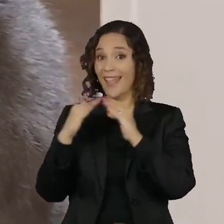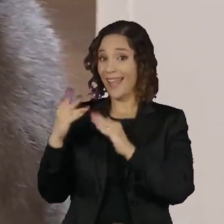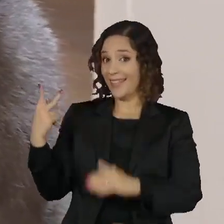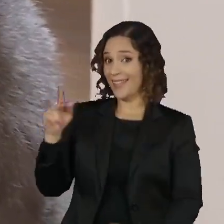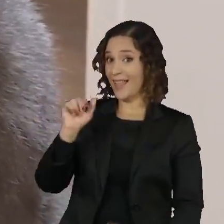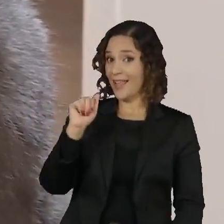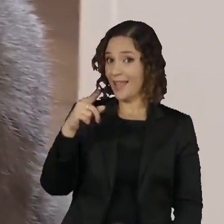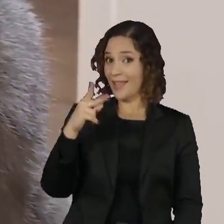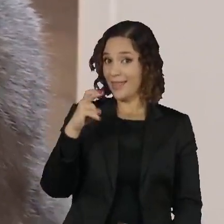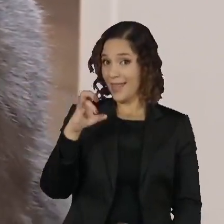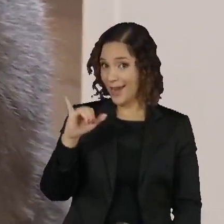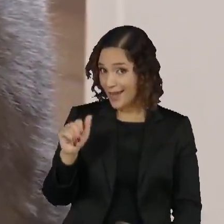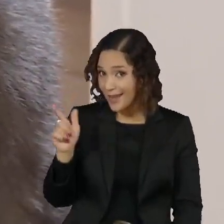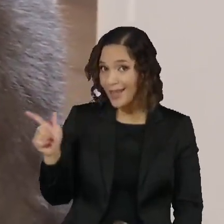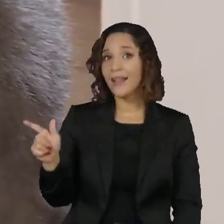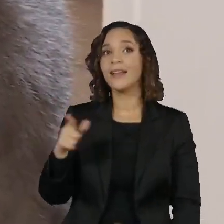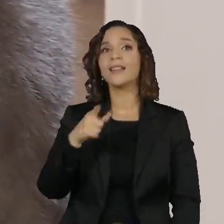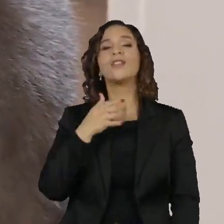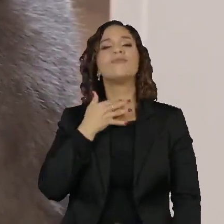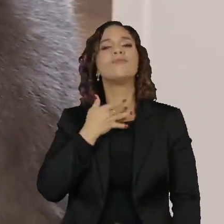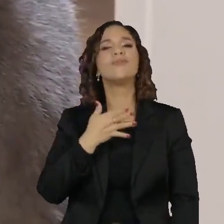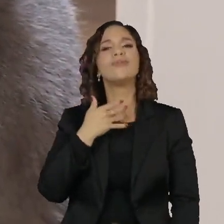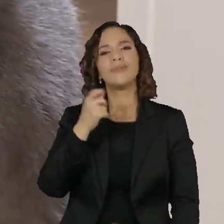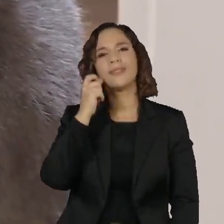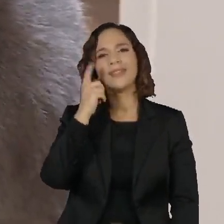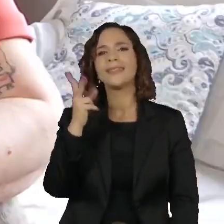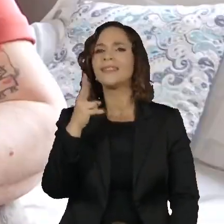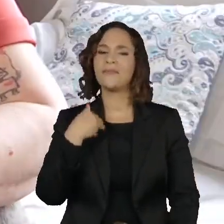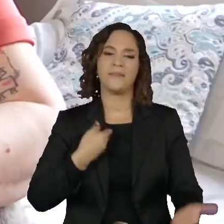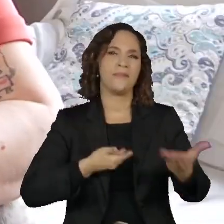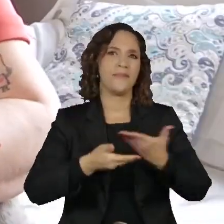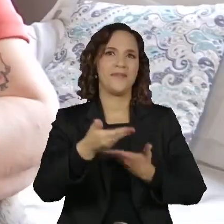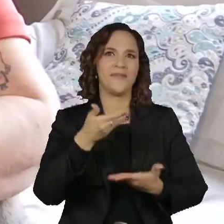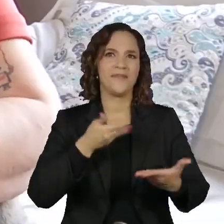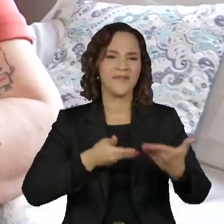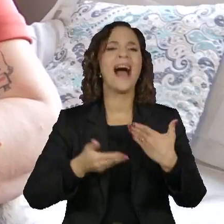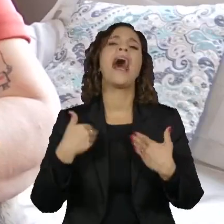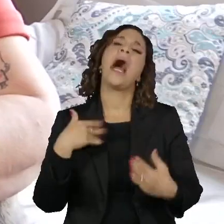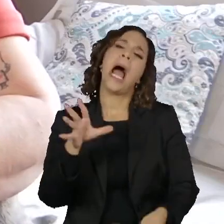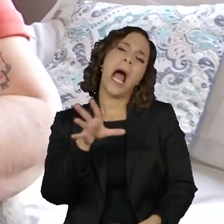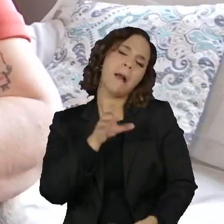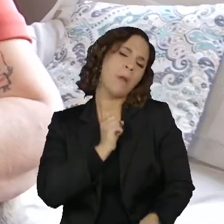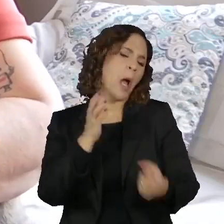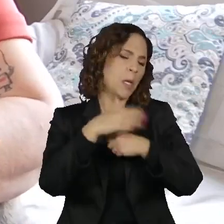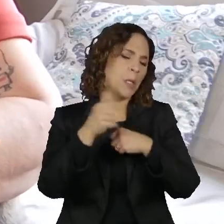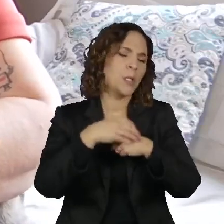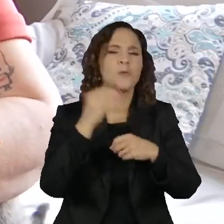o ronronado dos gatos é sempre retribuído. Com muito amor, muito